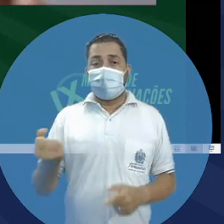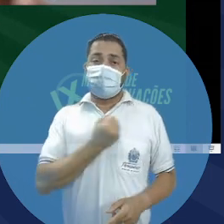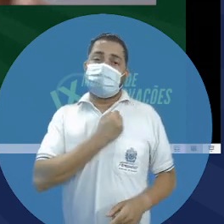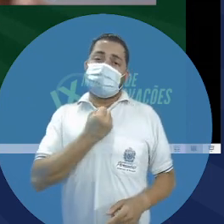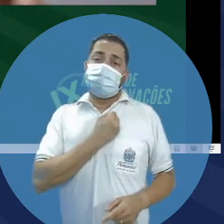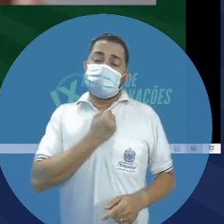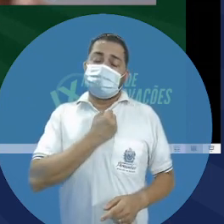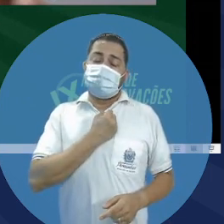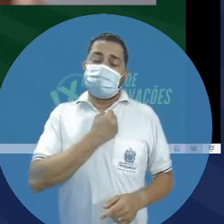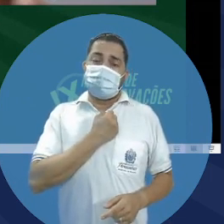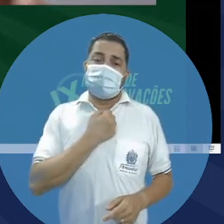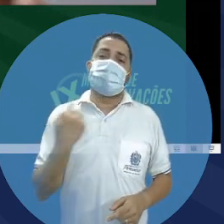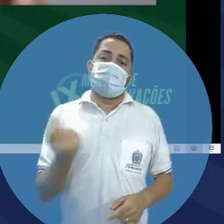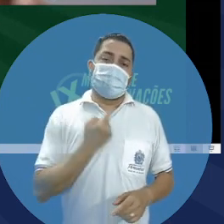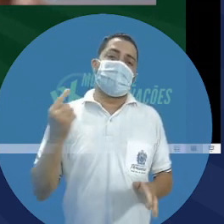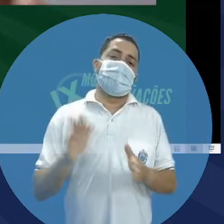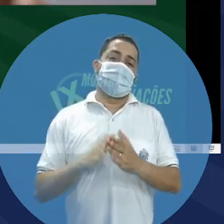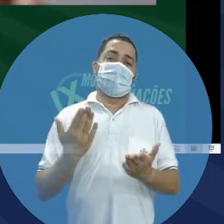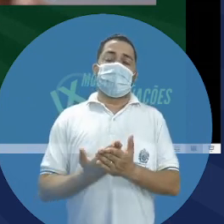muito na nossa escola,